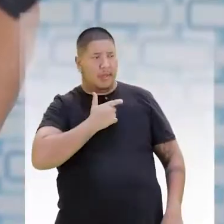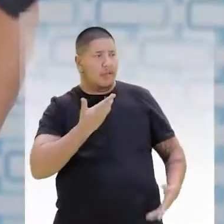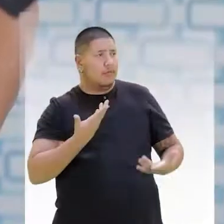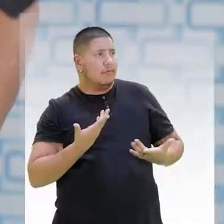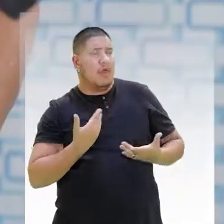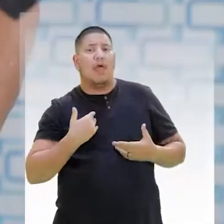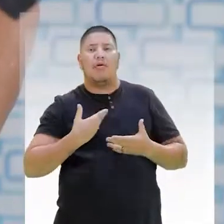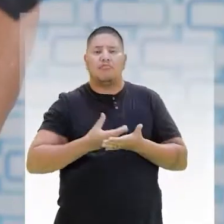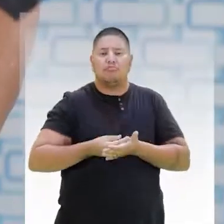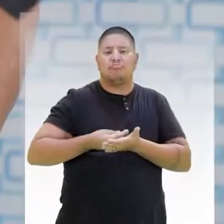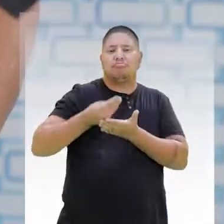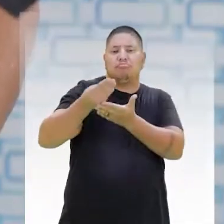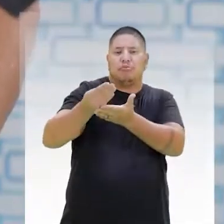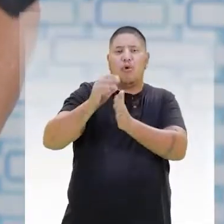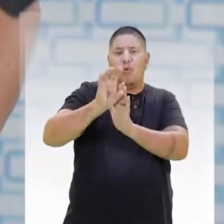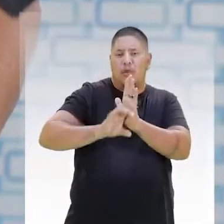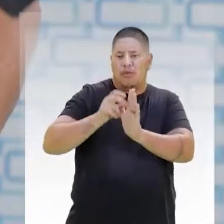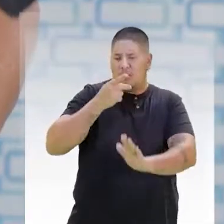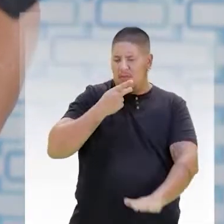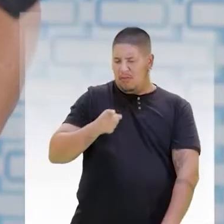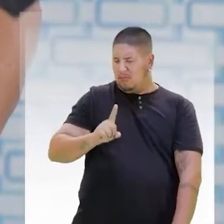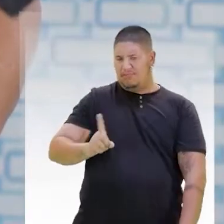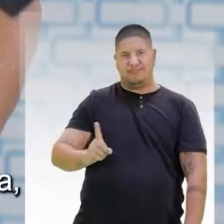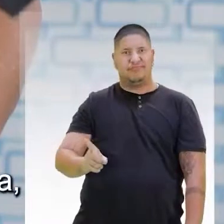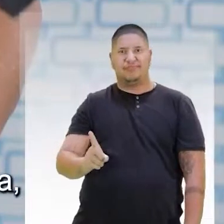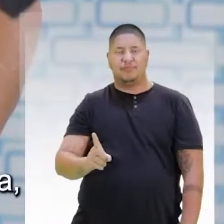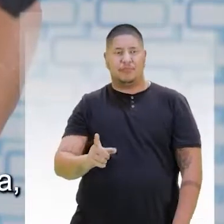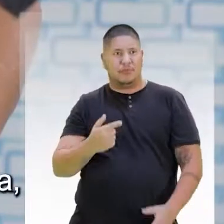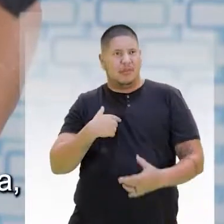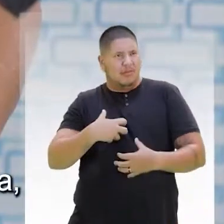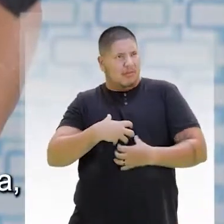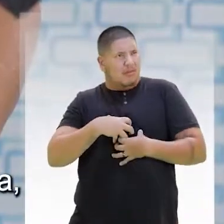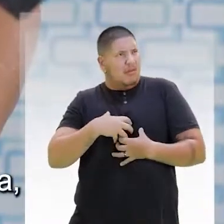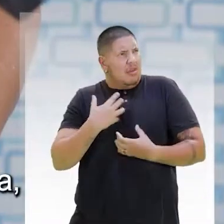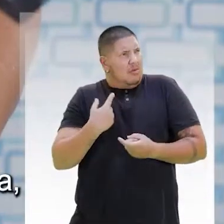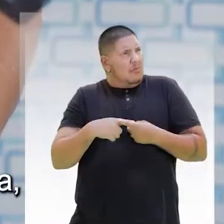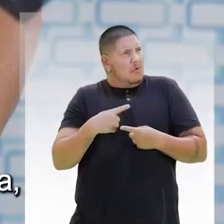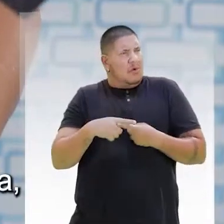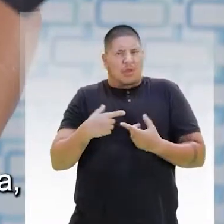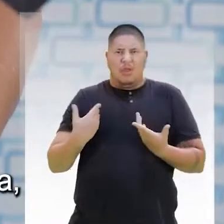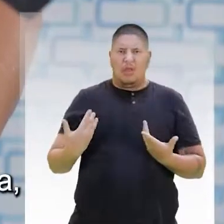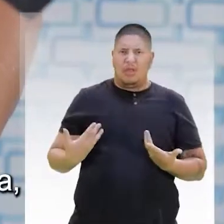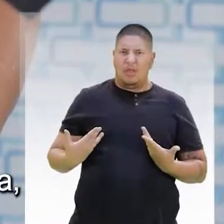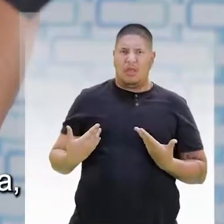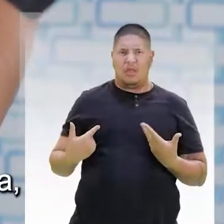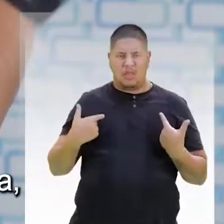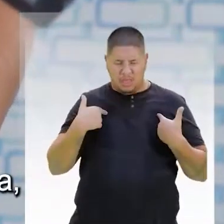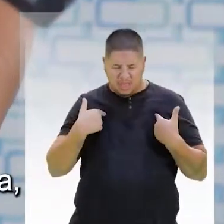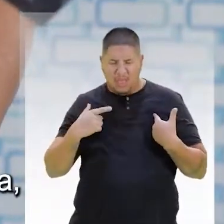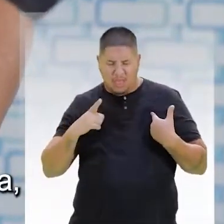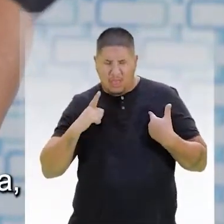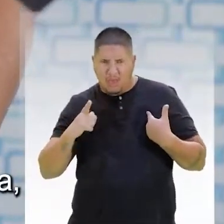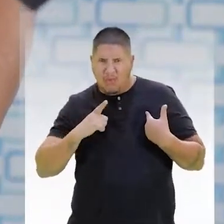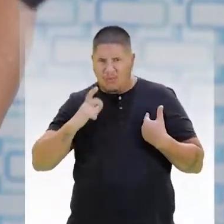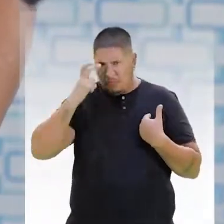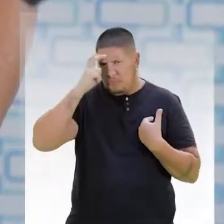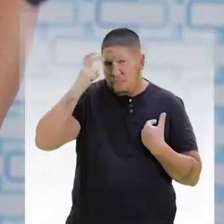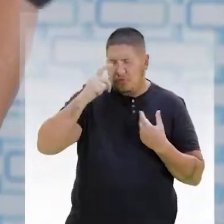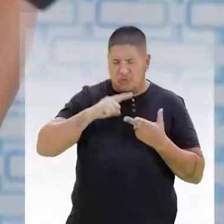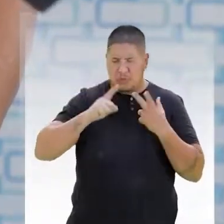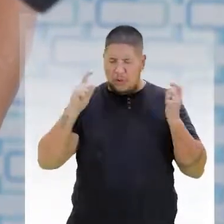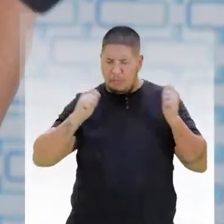Fui entregar o currículo e falou, não, você não. Nossa, eu fiquei assim, gente, por quê? Eu tenho inteligência, eu